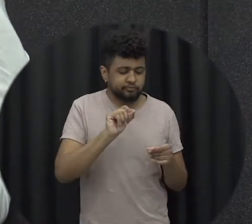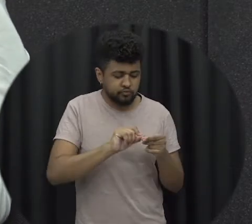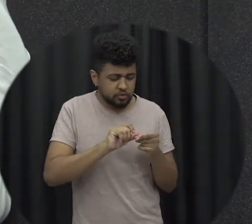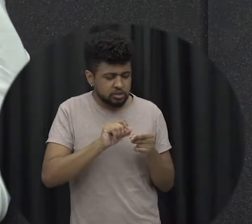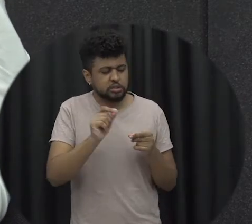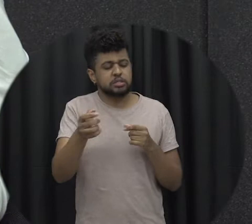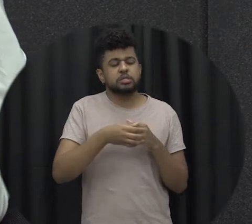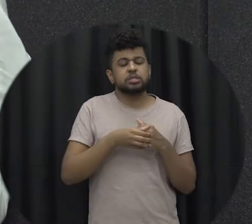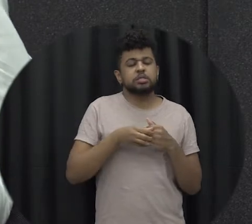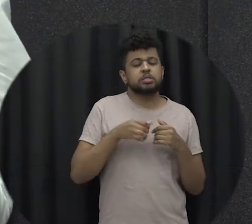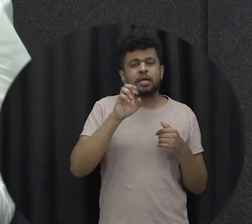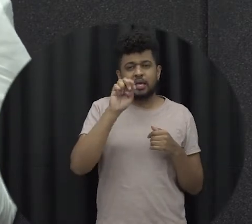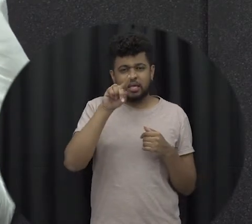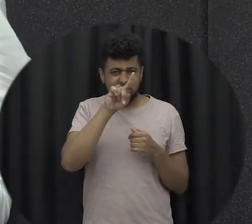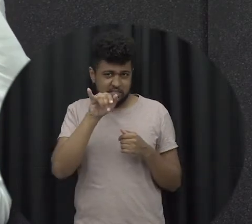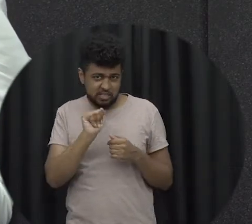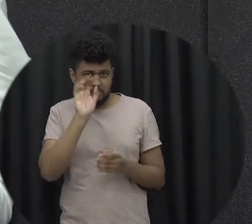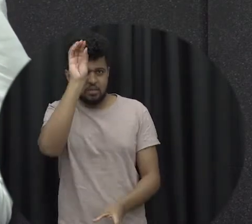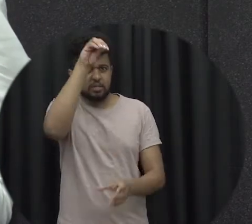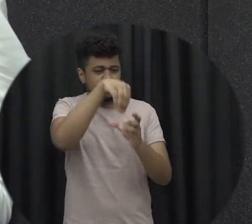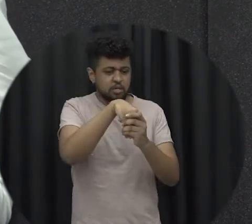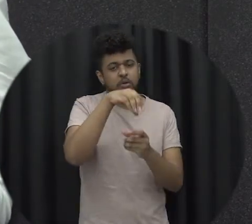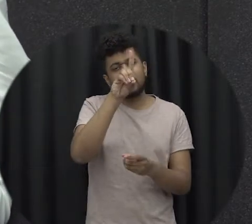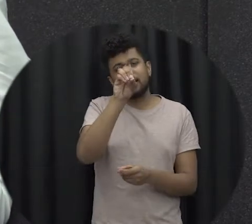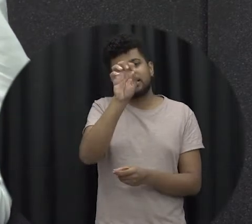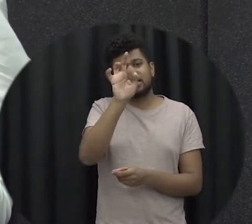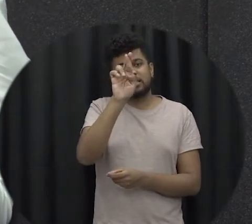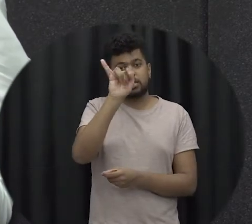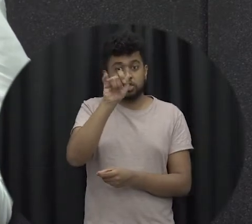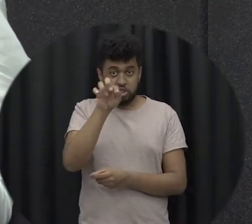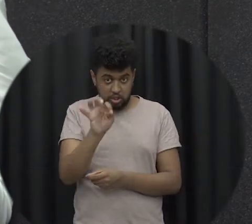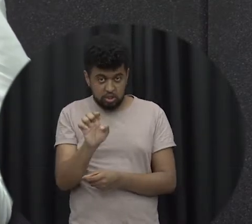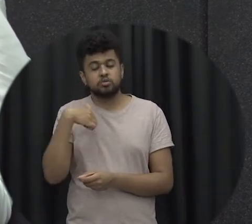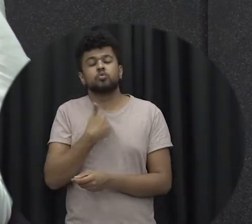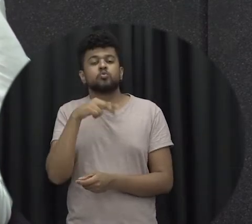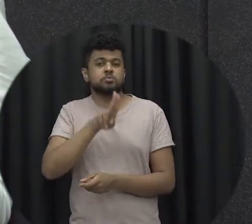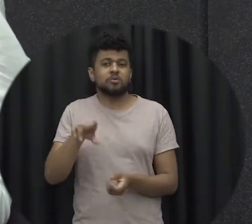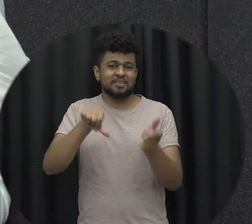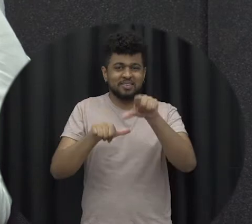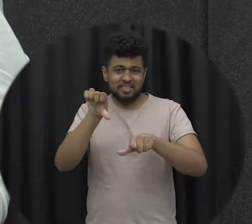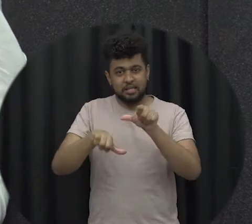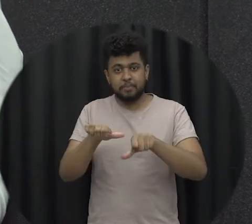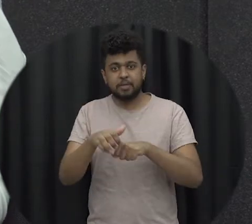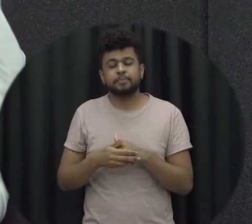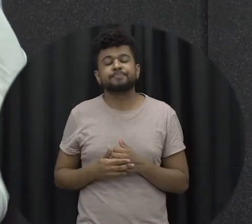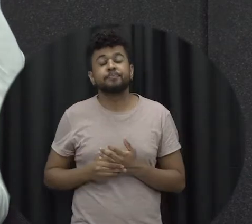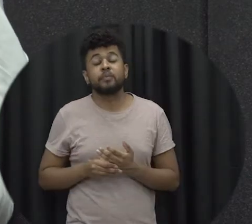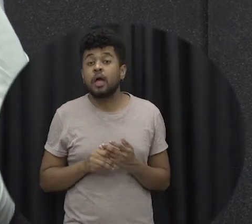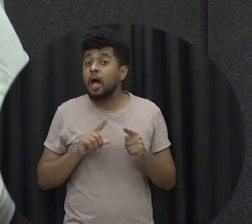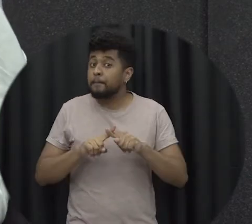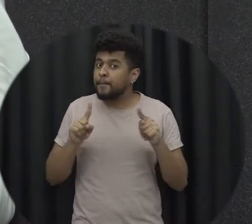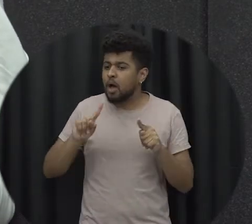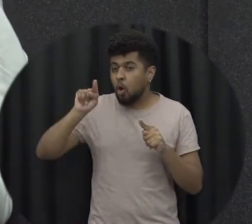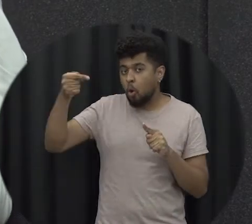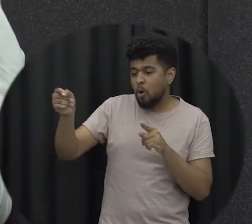formular a enzima dentro do detergente, ele era químico que a gente usava, era substância química. Mas uma